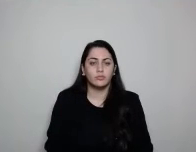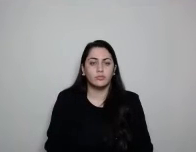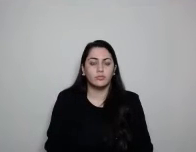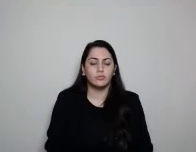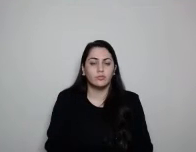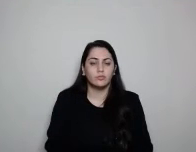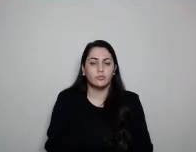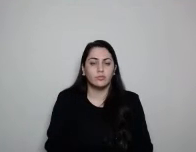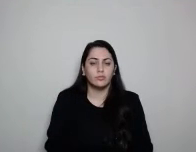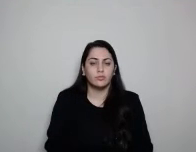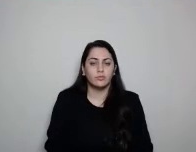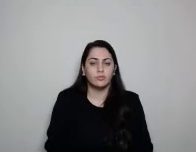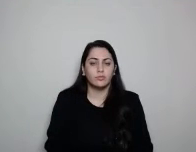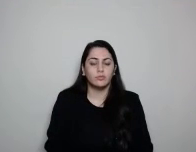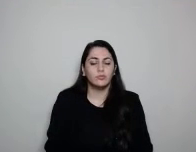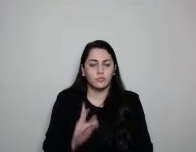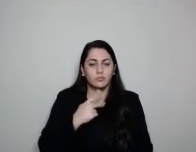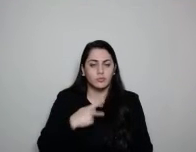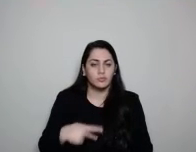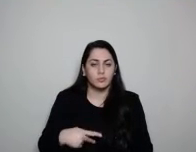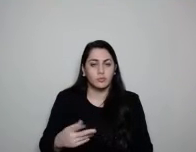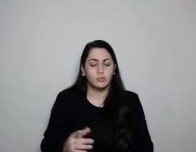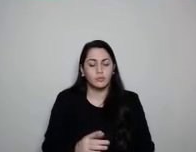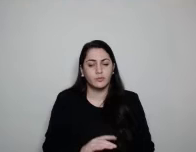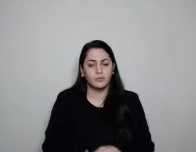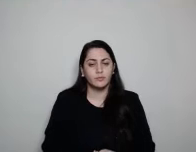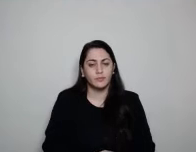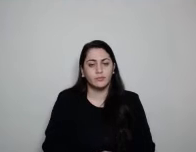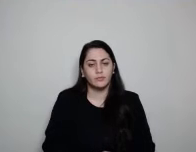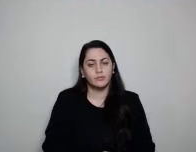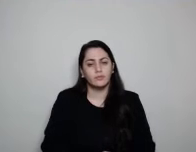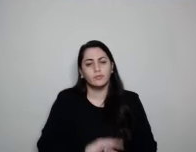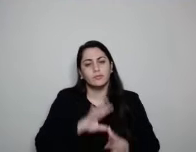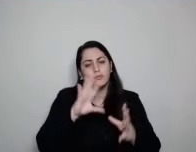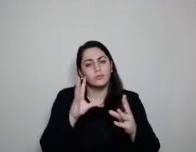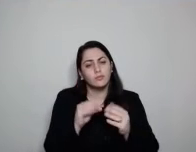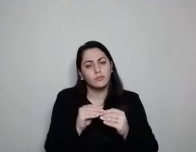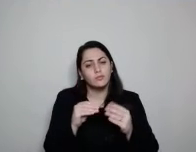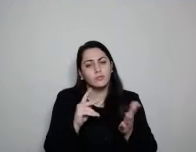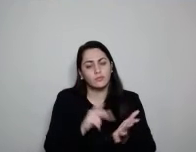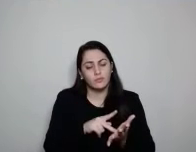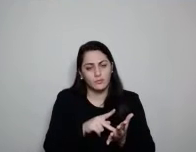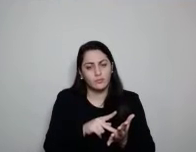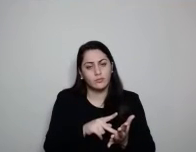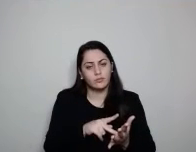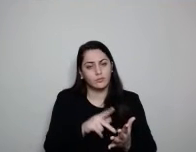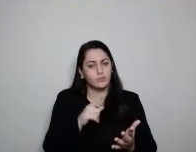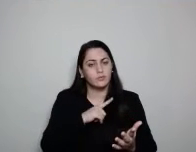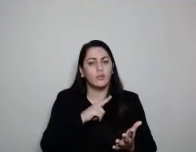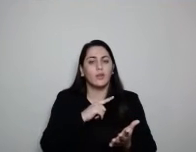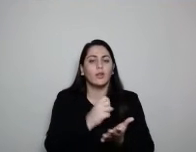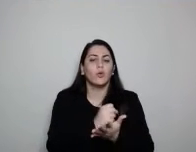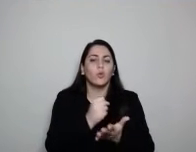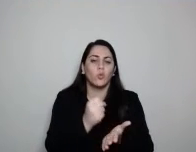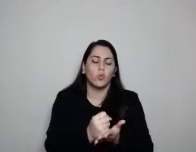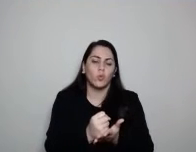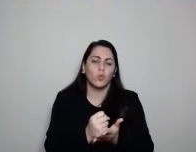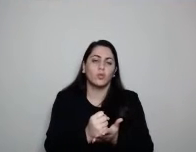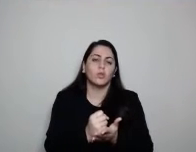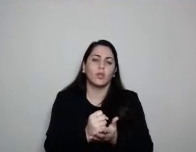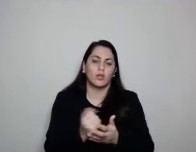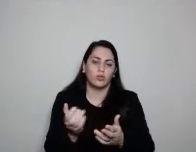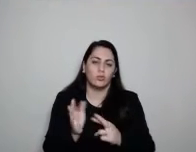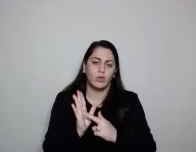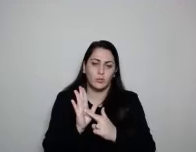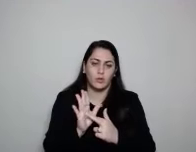Pois não, senhor presidente. Pois não. Sinteticamente aqui, na verdade, nós temos um contrato de representação comercial e,